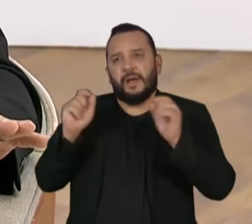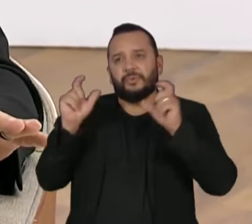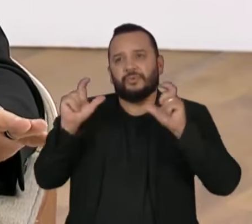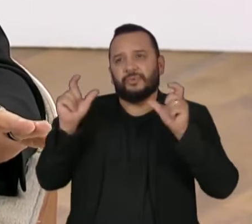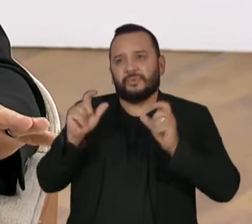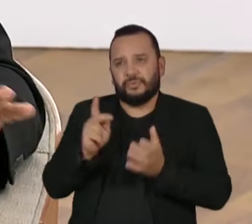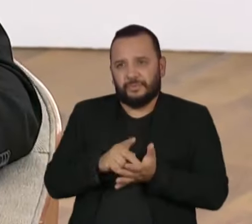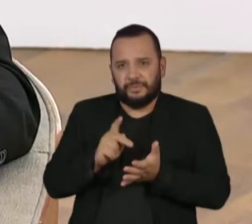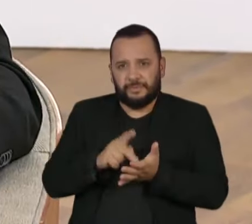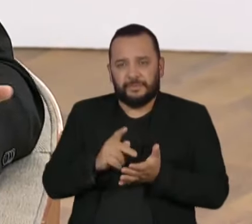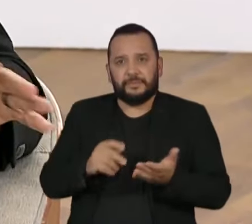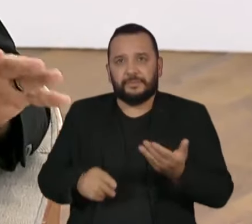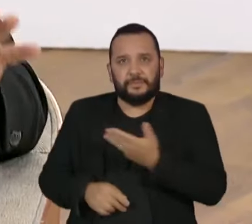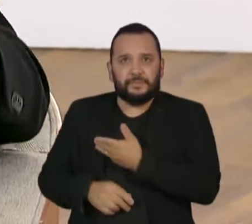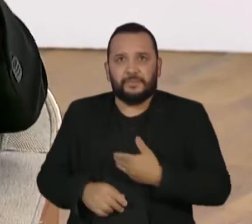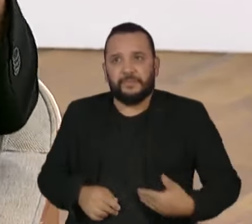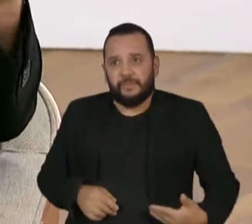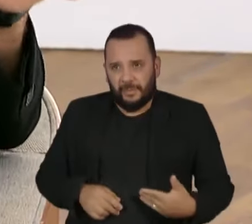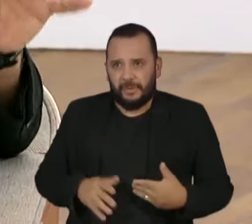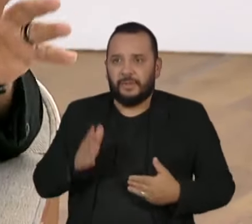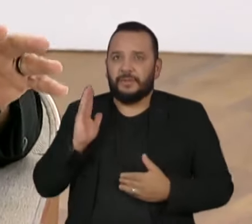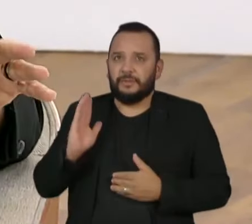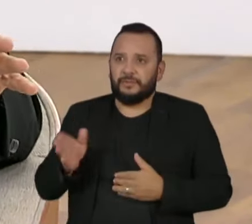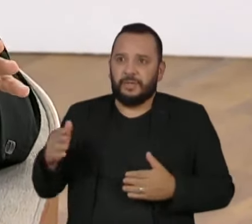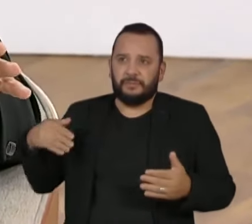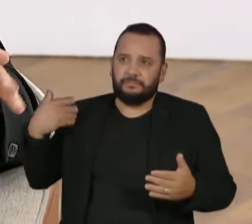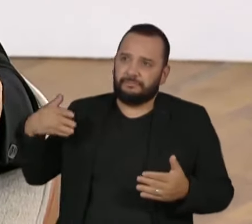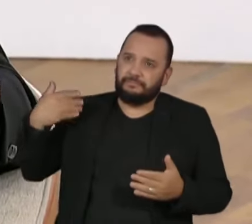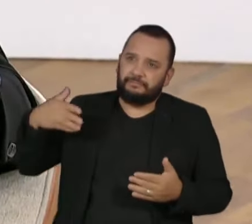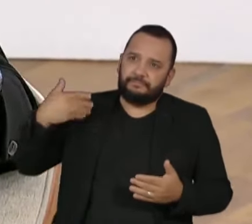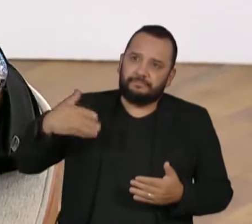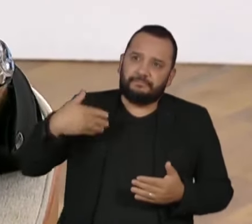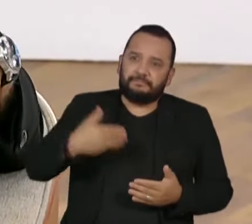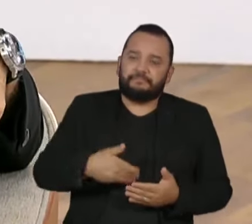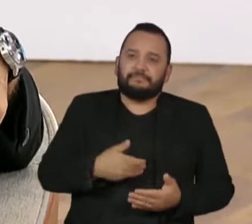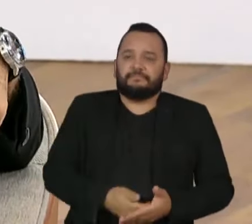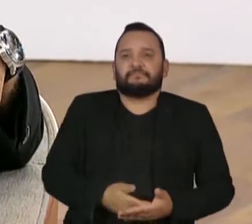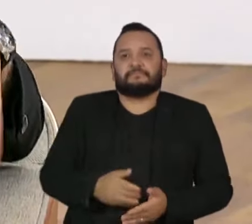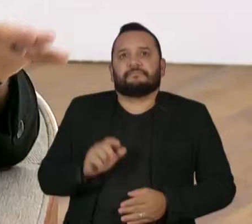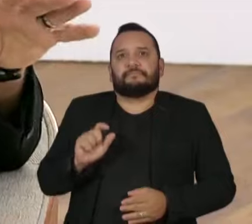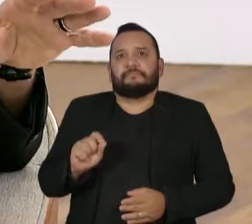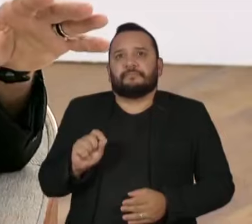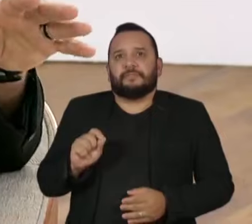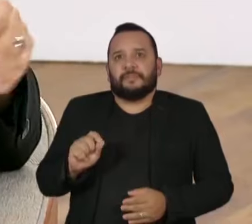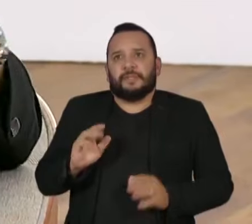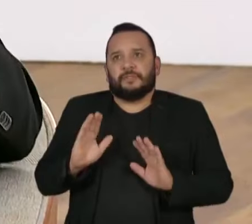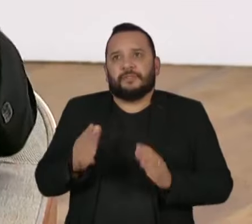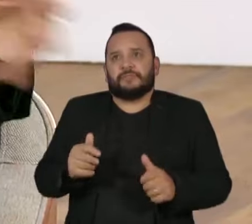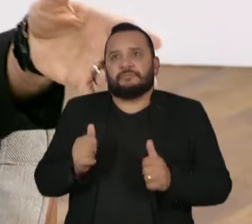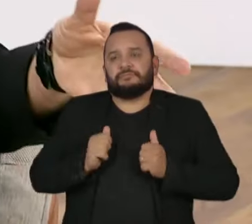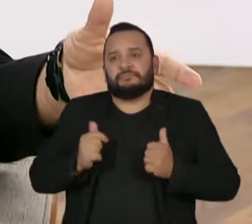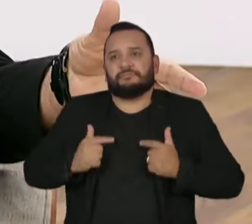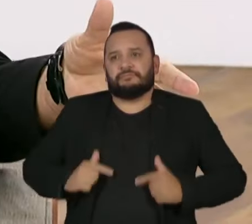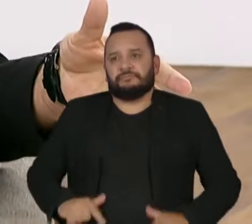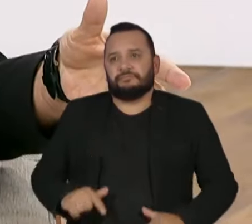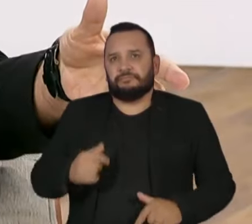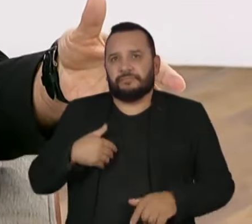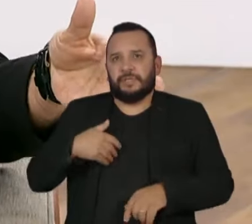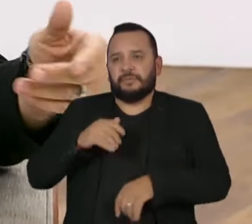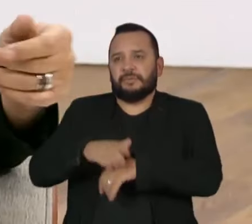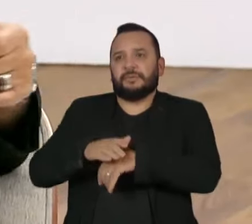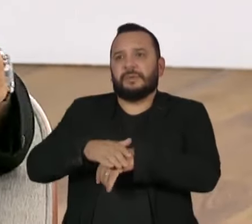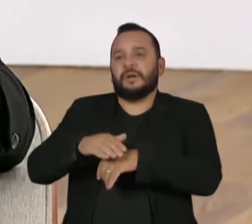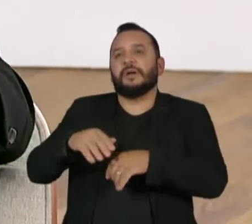muito. Os governos, de uma certa forma, se eximiram disso entregando para o